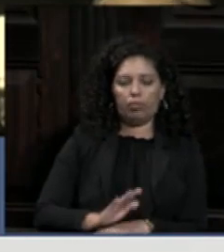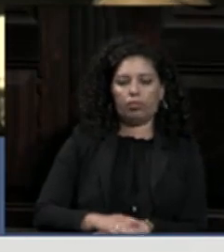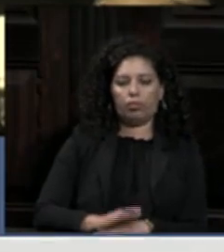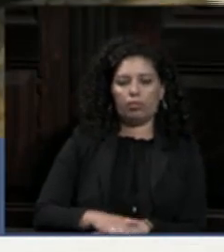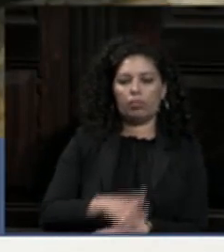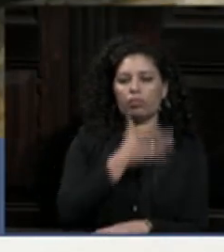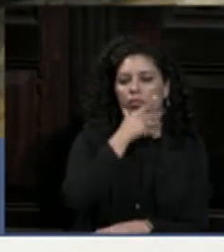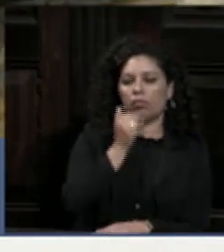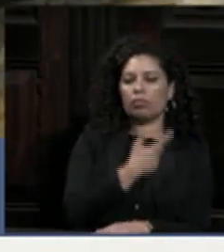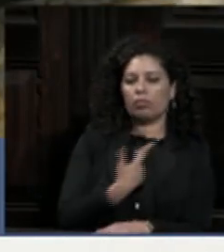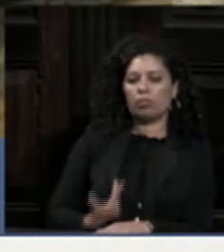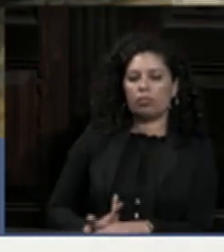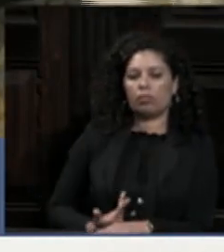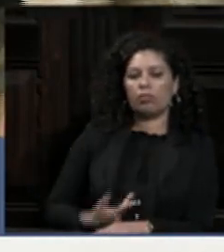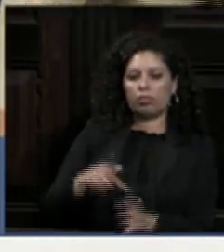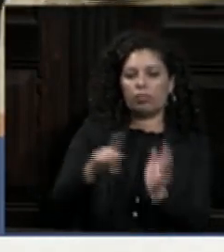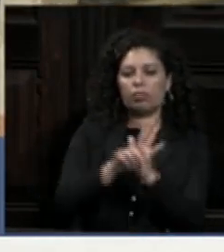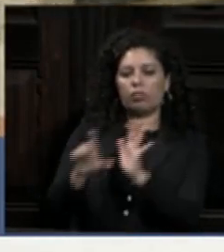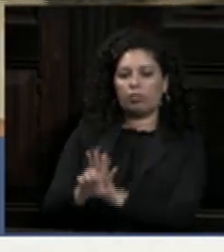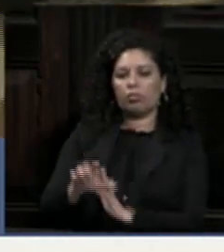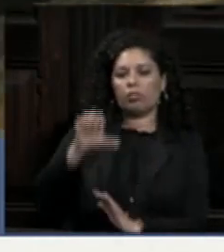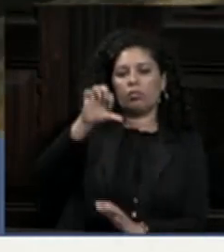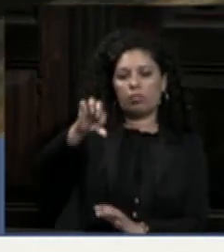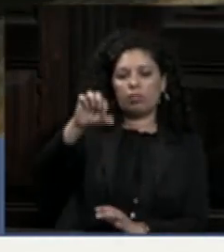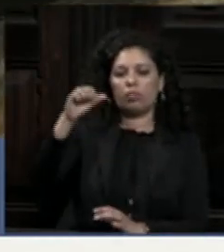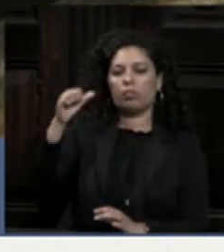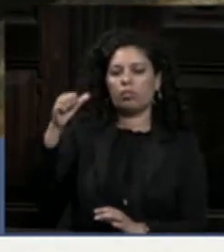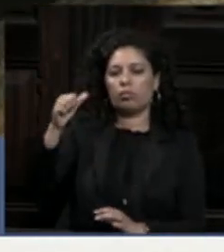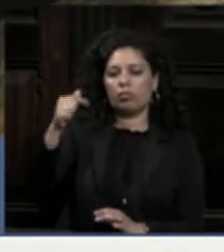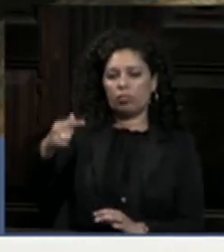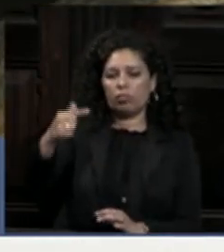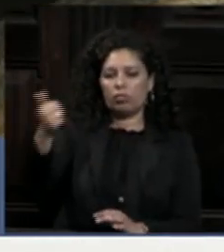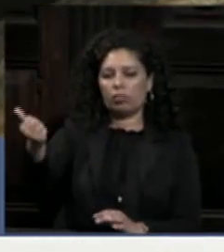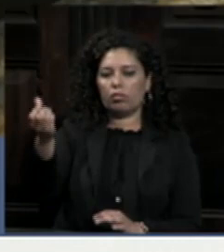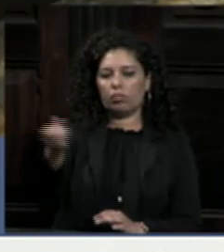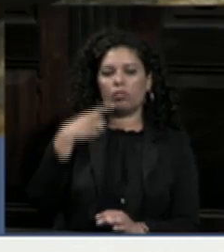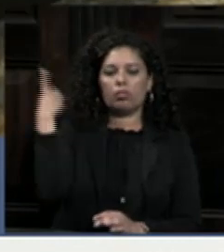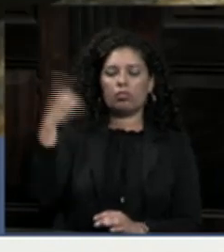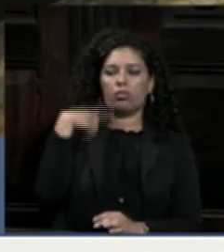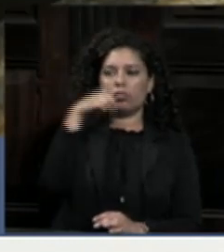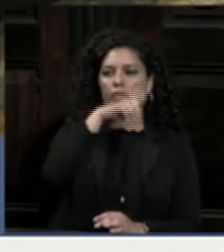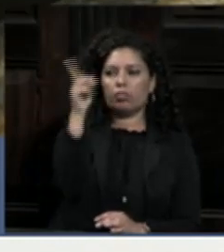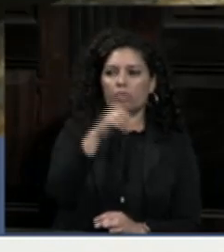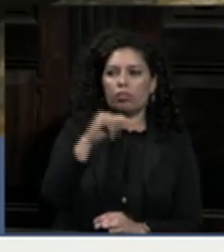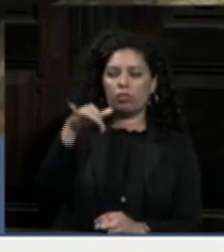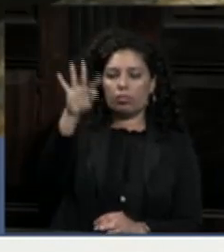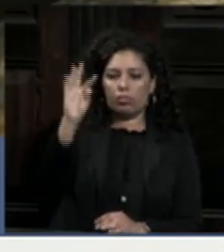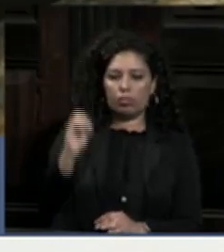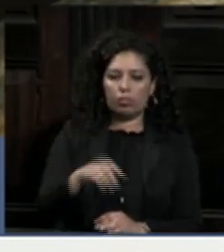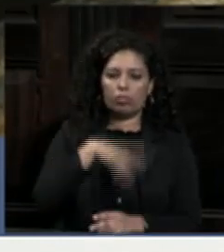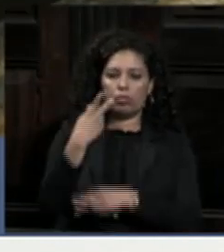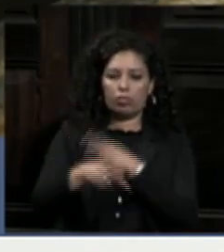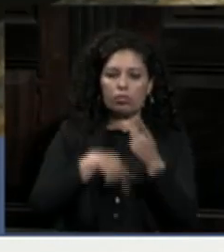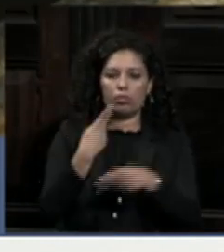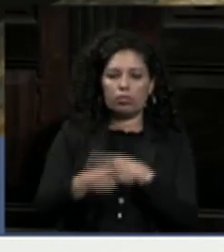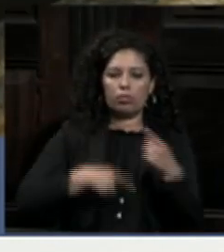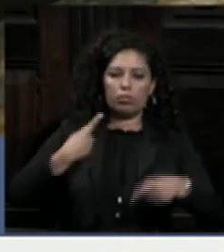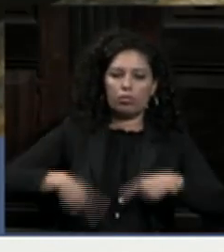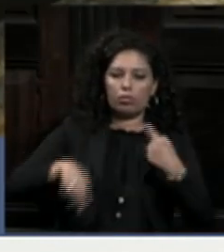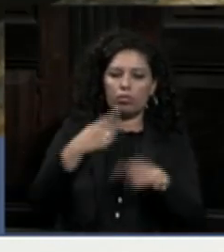sobre as lentes pele em 1916 deputado zito cria a política estadual de proteção